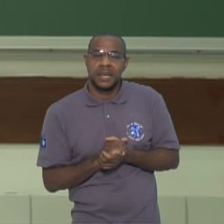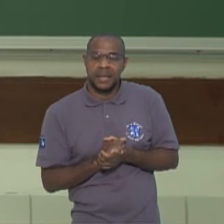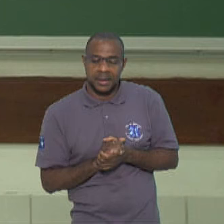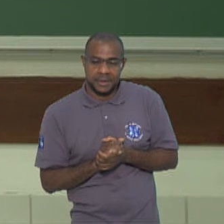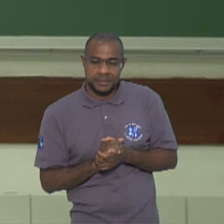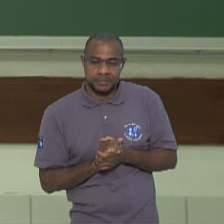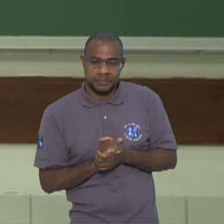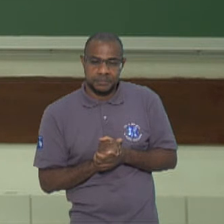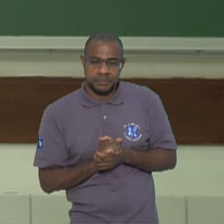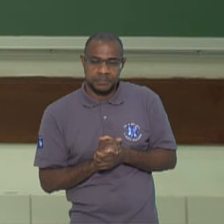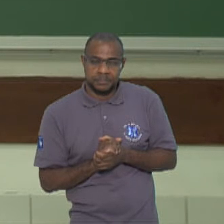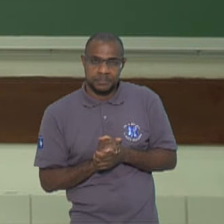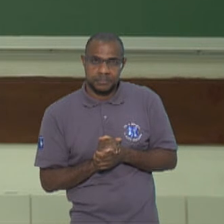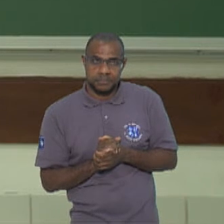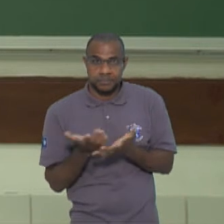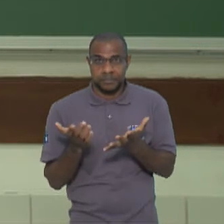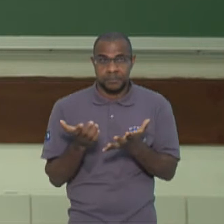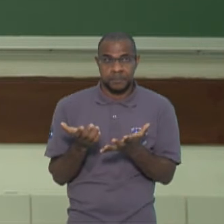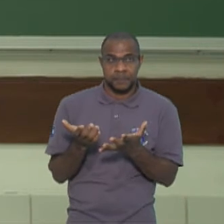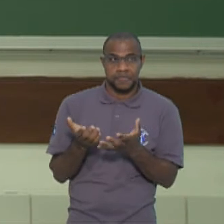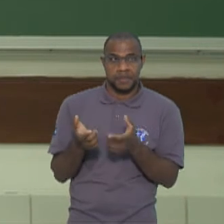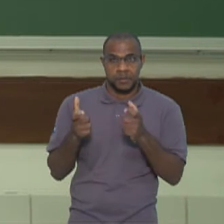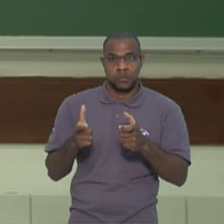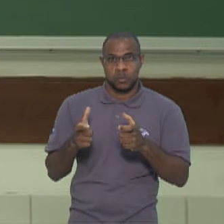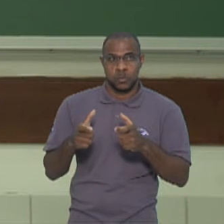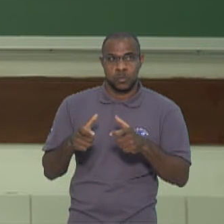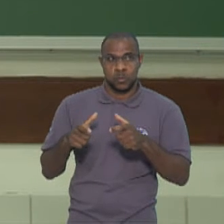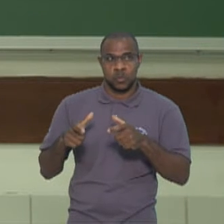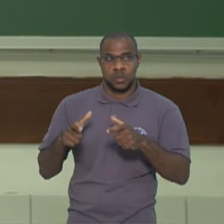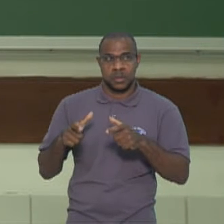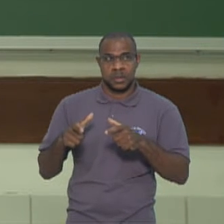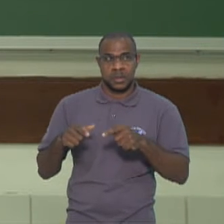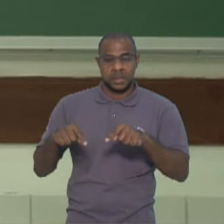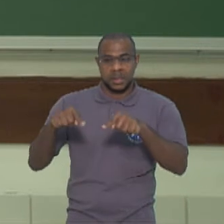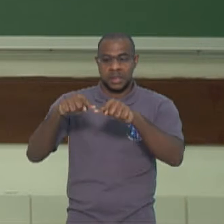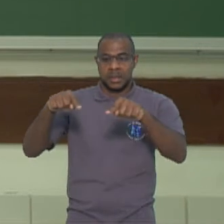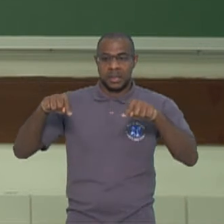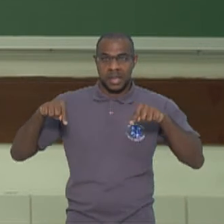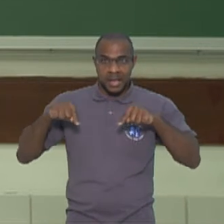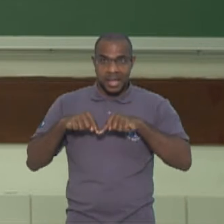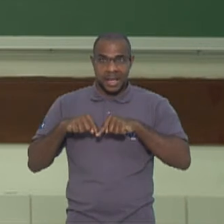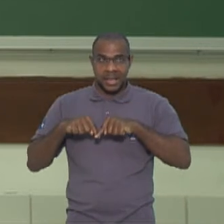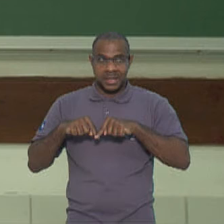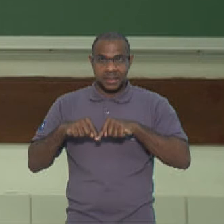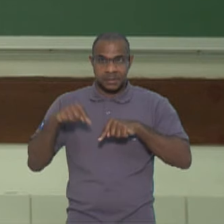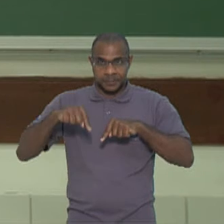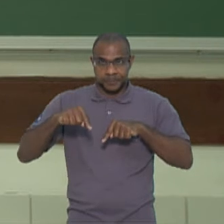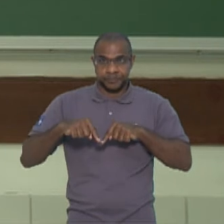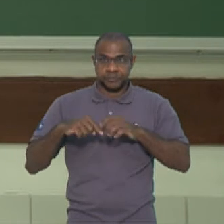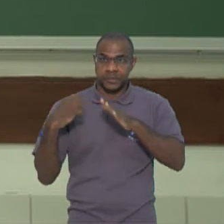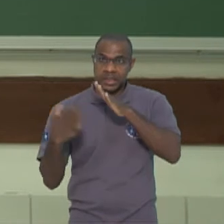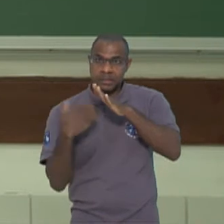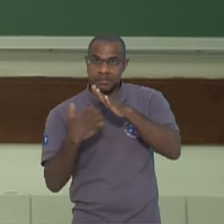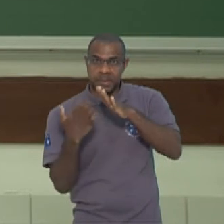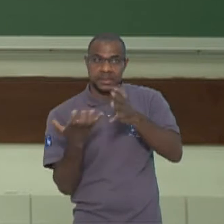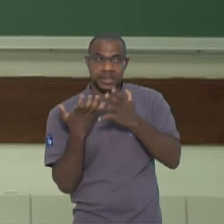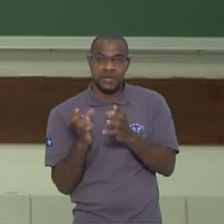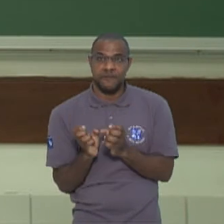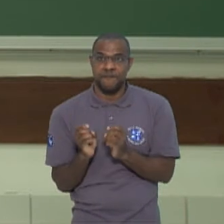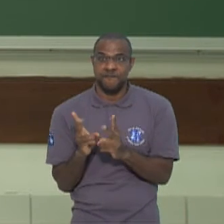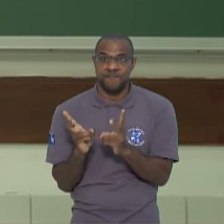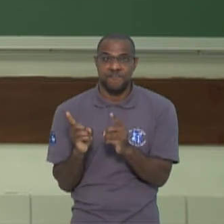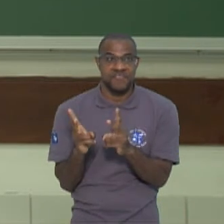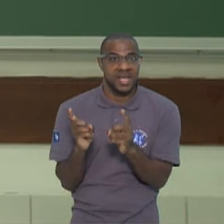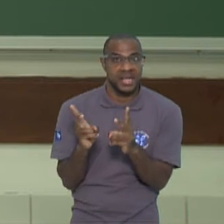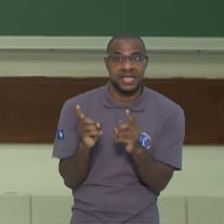Assim, os grandes estúdios, que eu quero dizer, que eles querem vender, né? Eles querem um grande público, eles querem